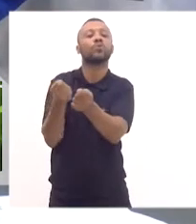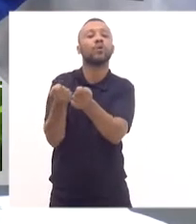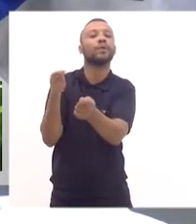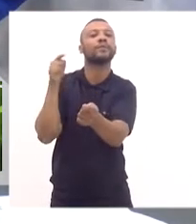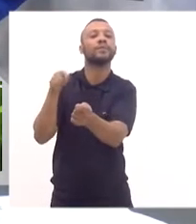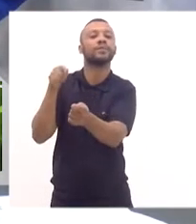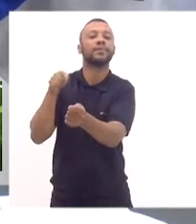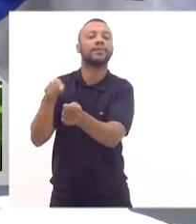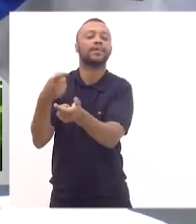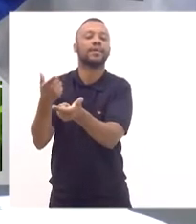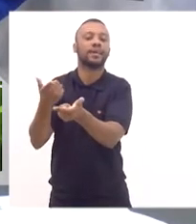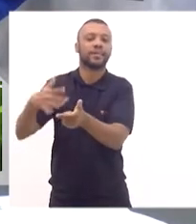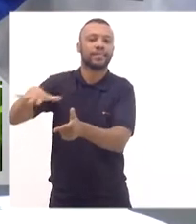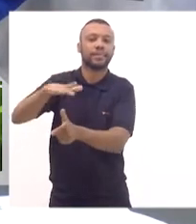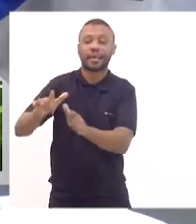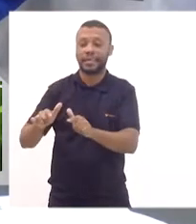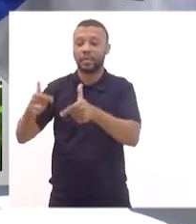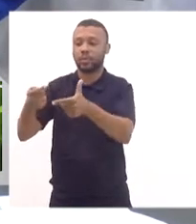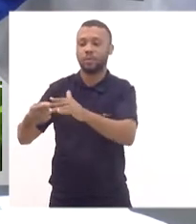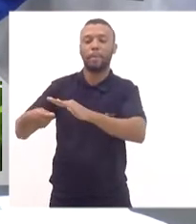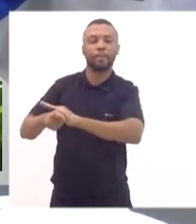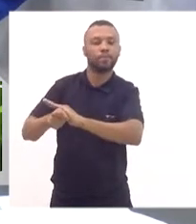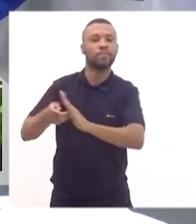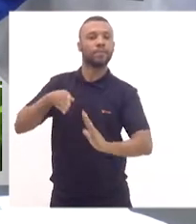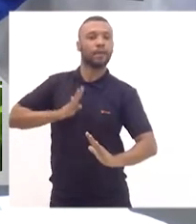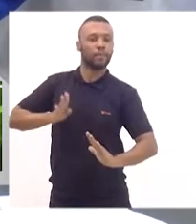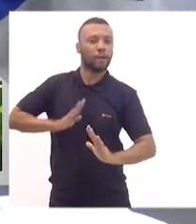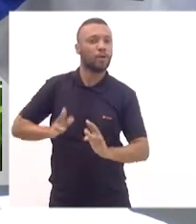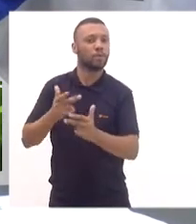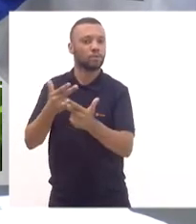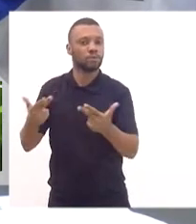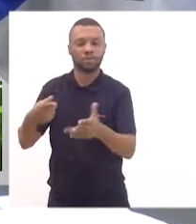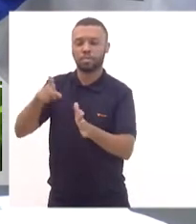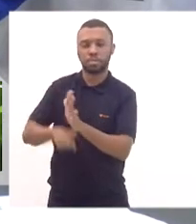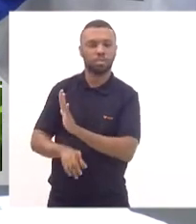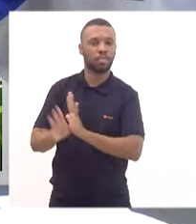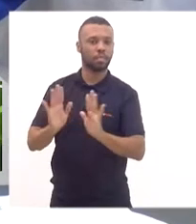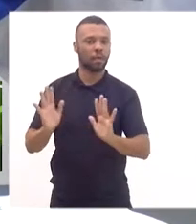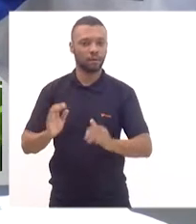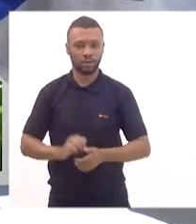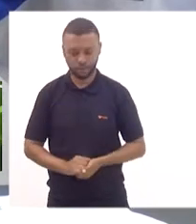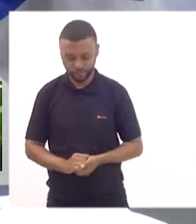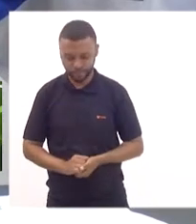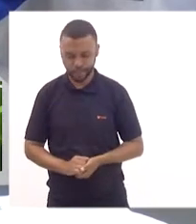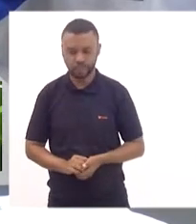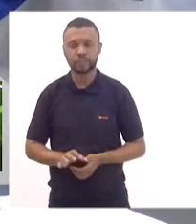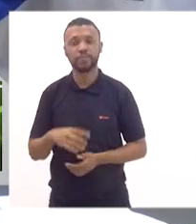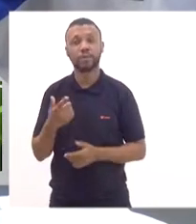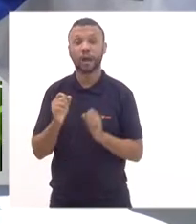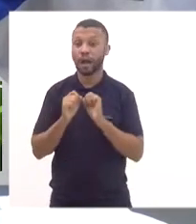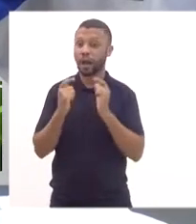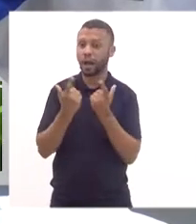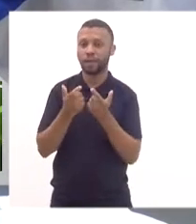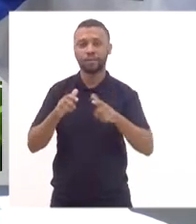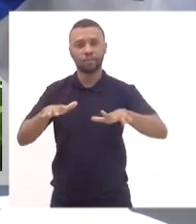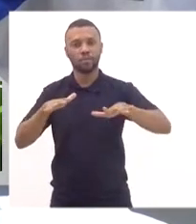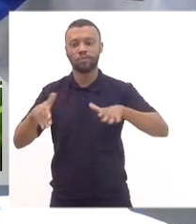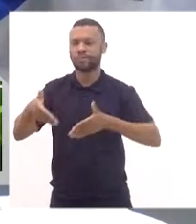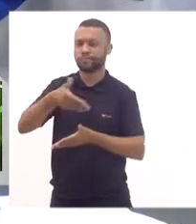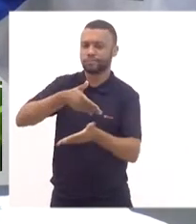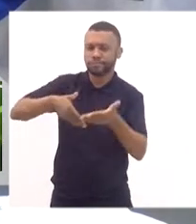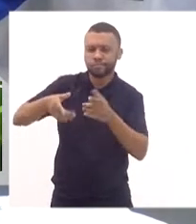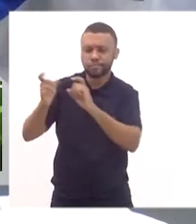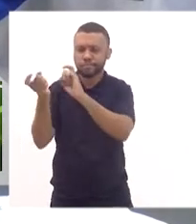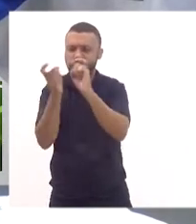o controle das suas ações. E o Parlamento e eu próprio